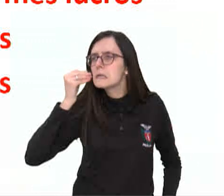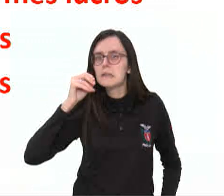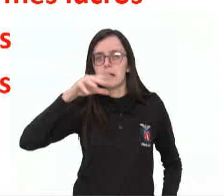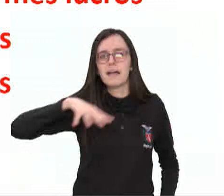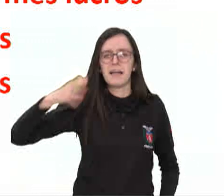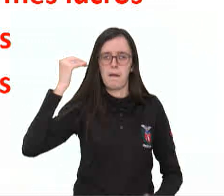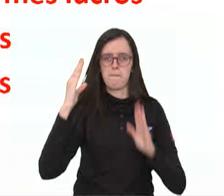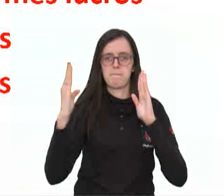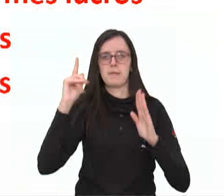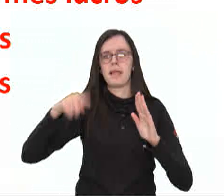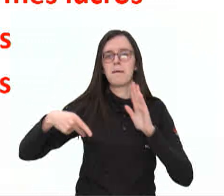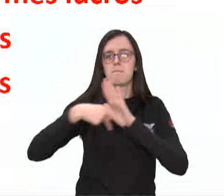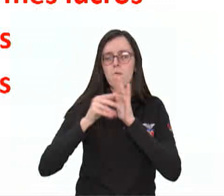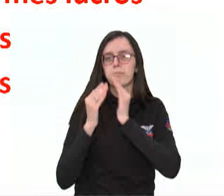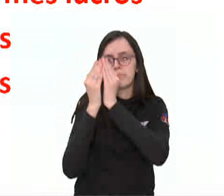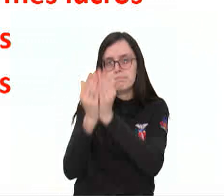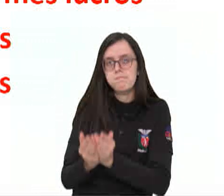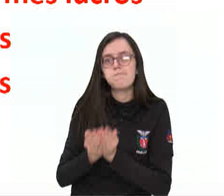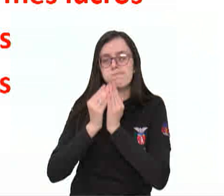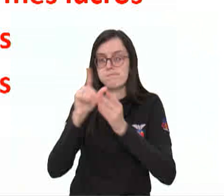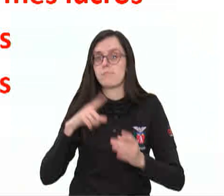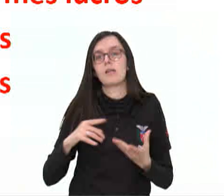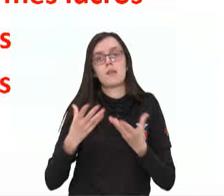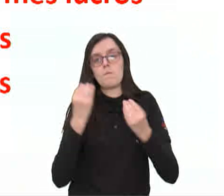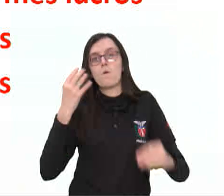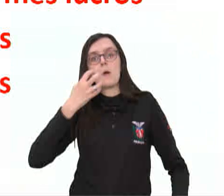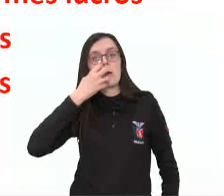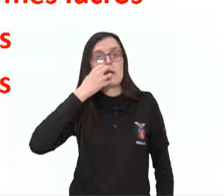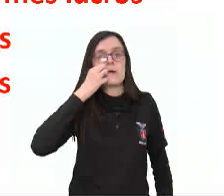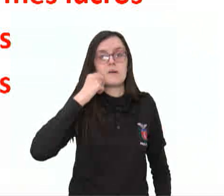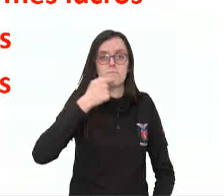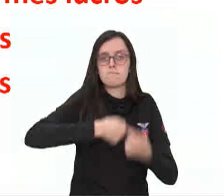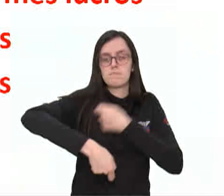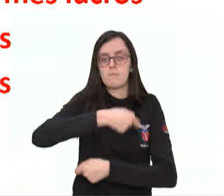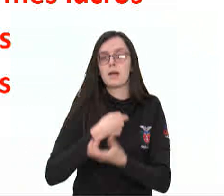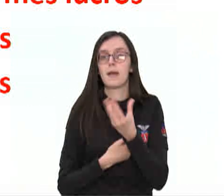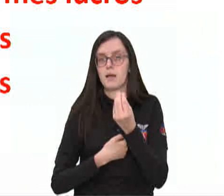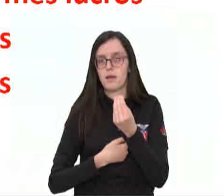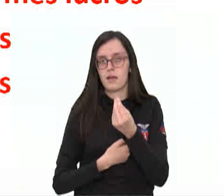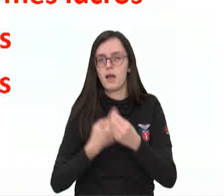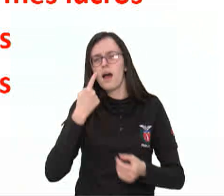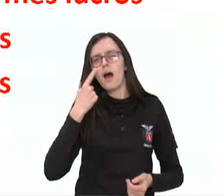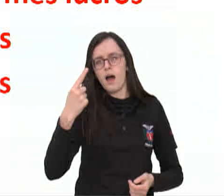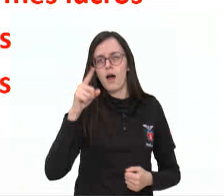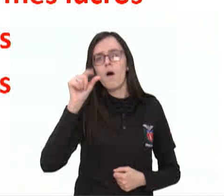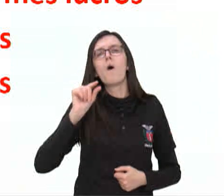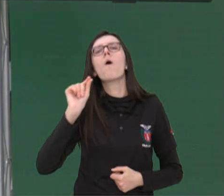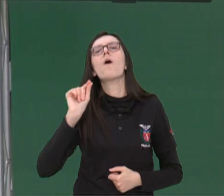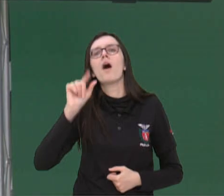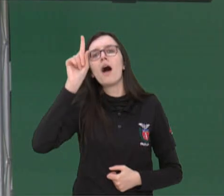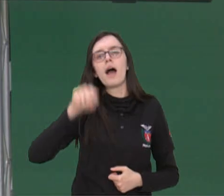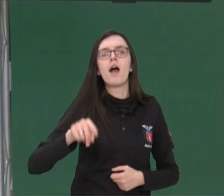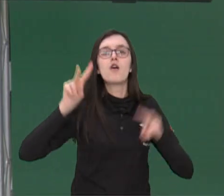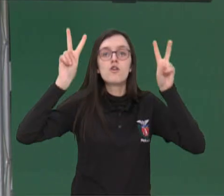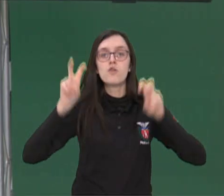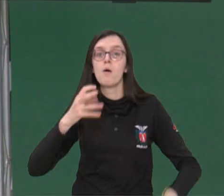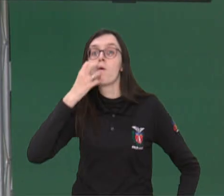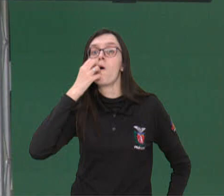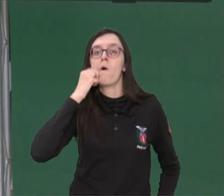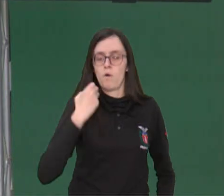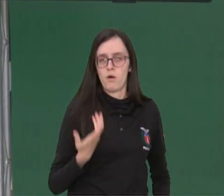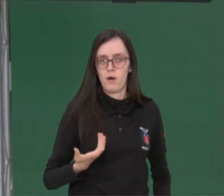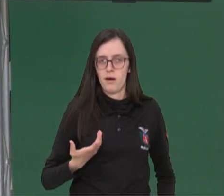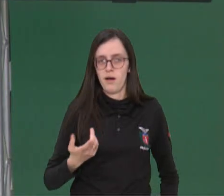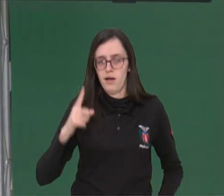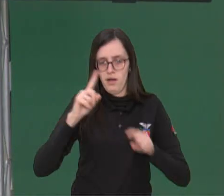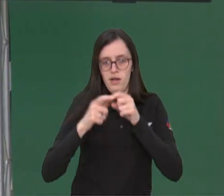grandes navegações e que geravam enormes lucros aos negociantes. Olha a referência também aos lucros. Então,